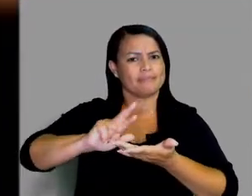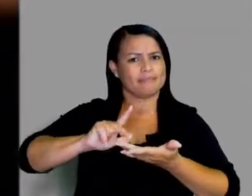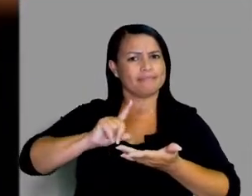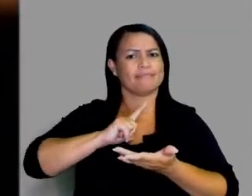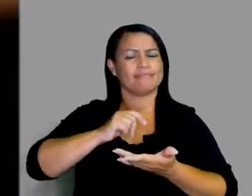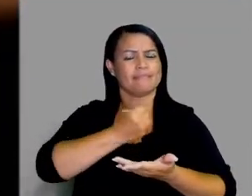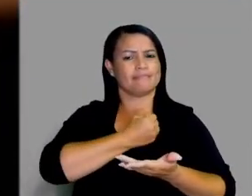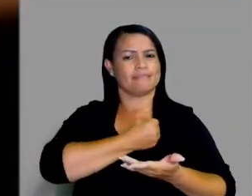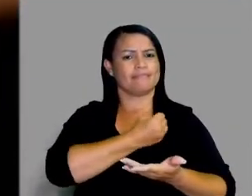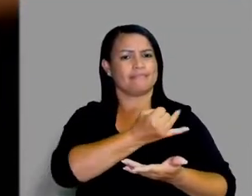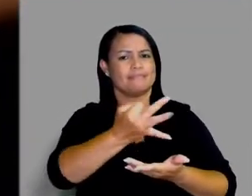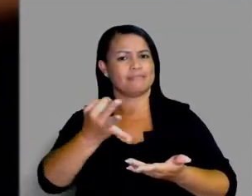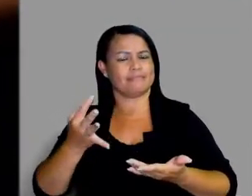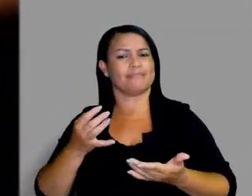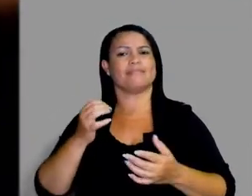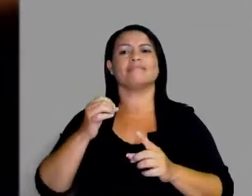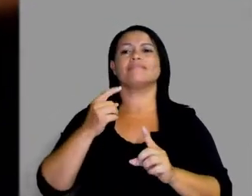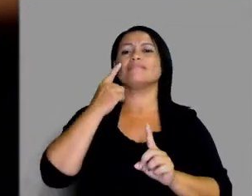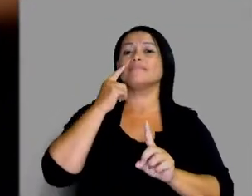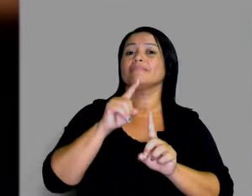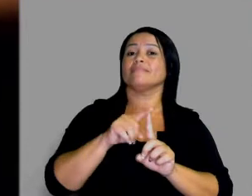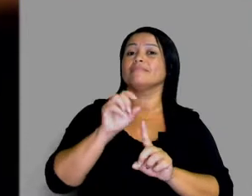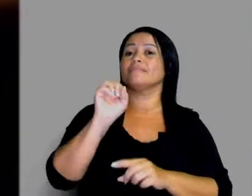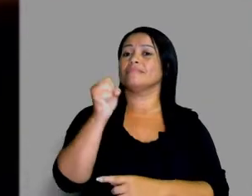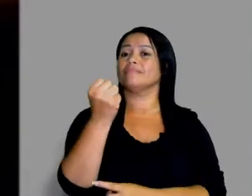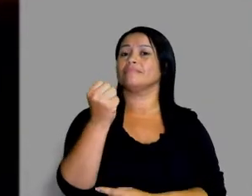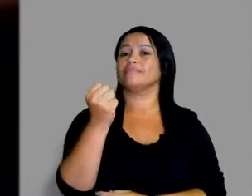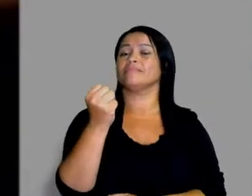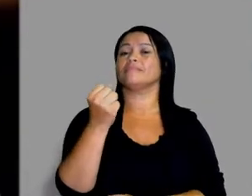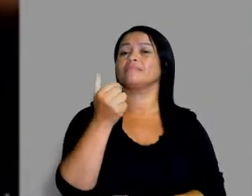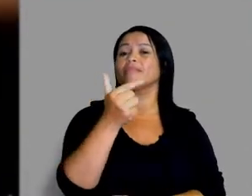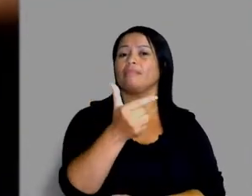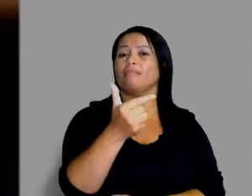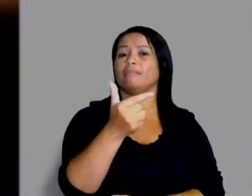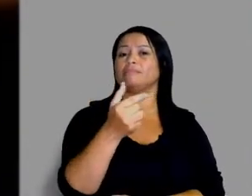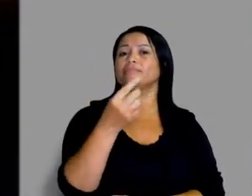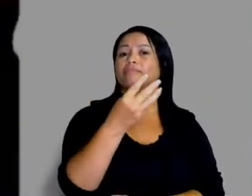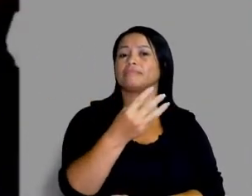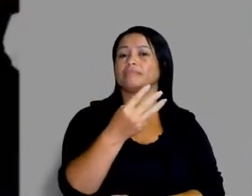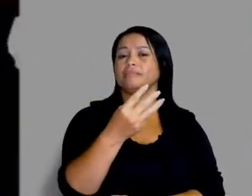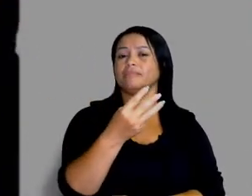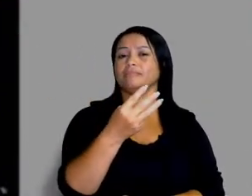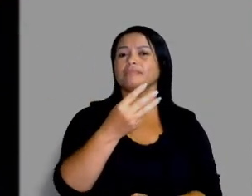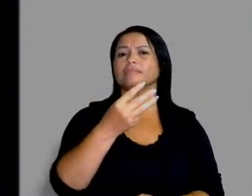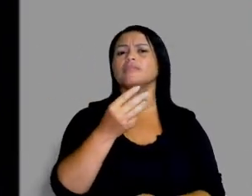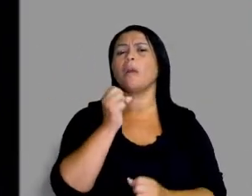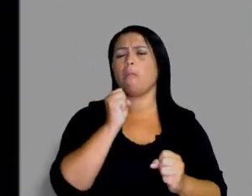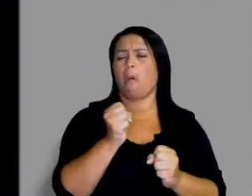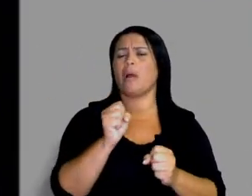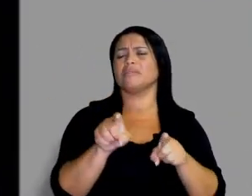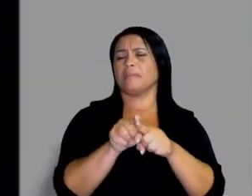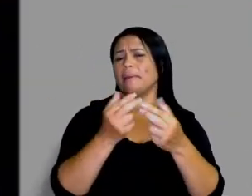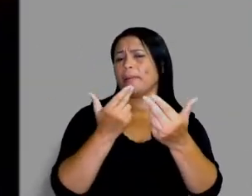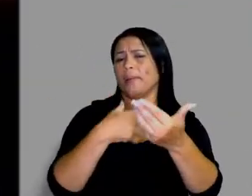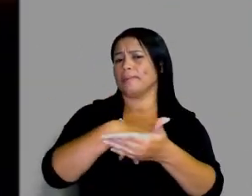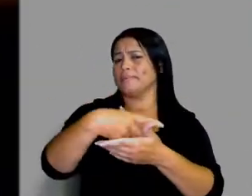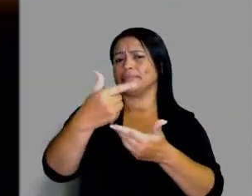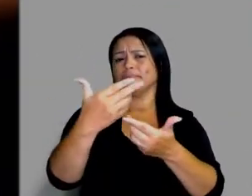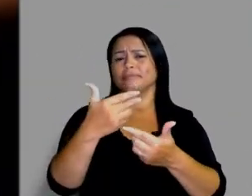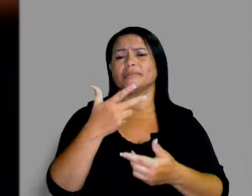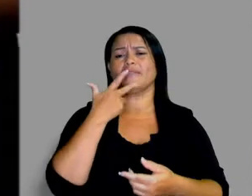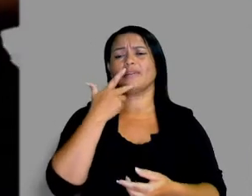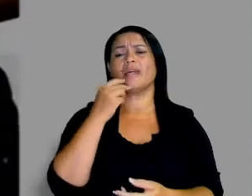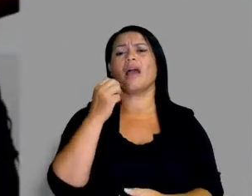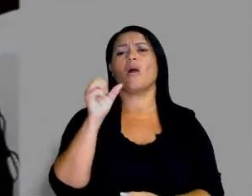diferenciados, né? 8, 2, 3, se quiser pode contar comigo aí de casa,